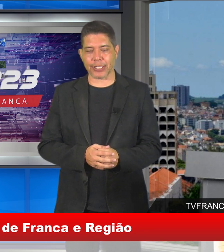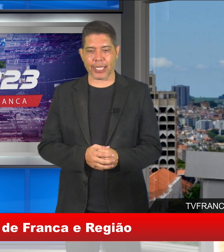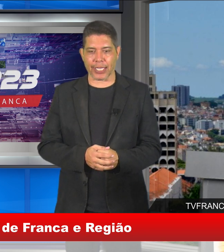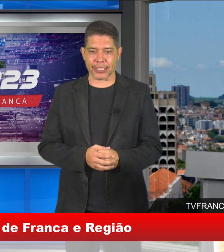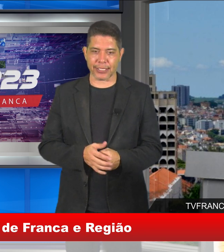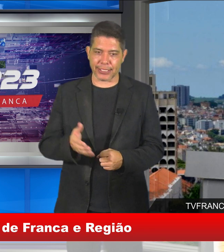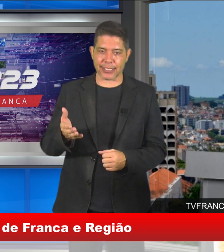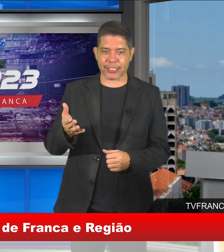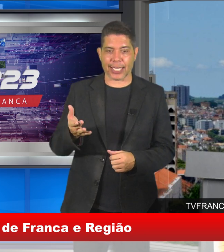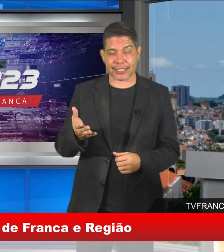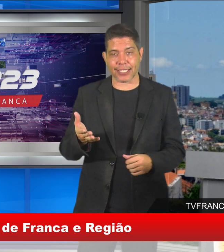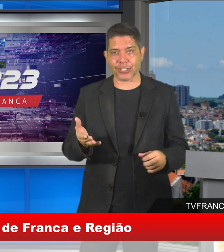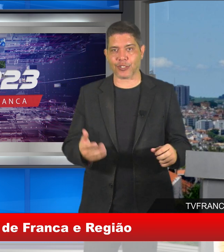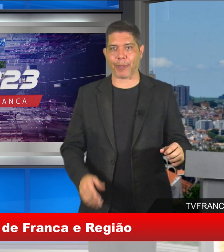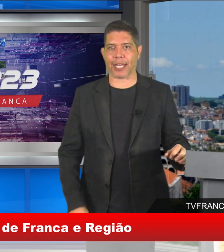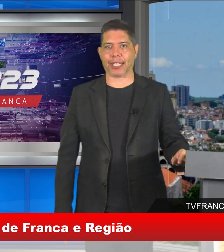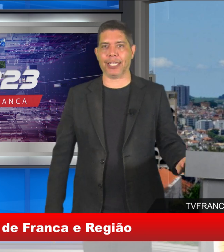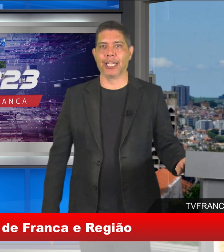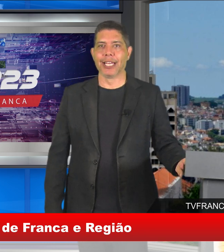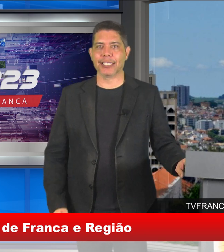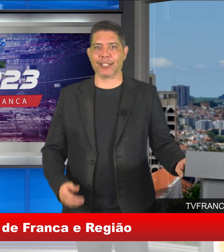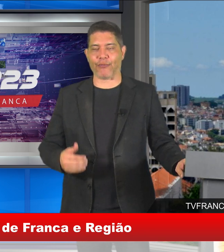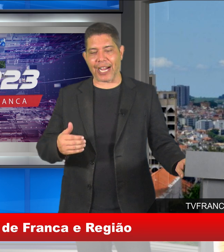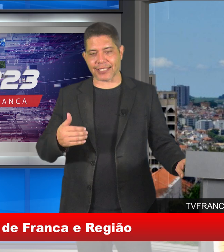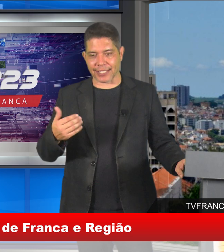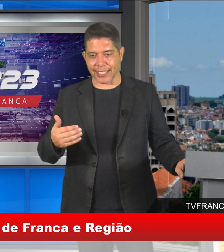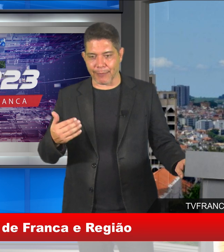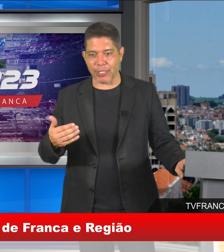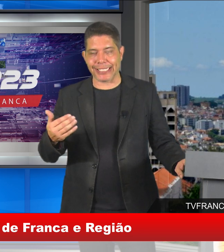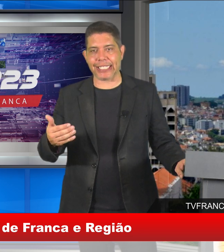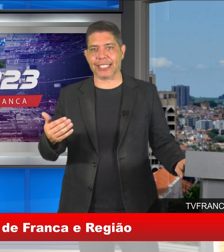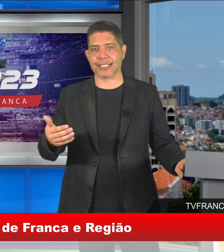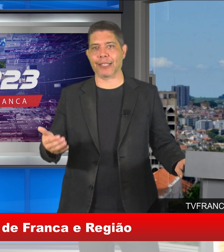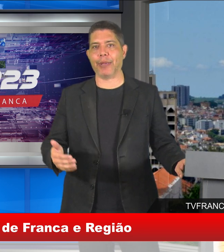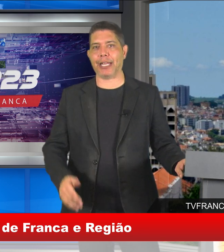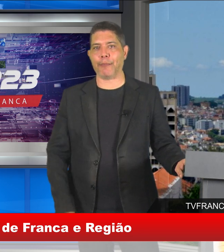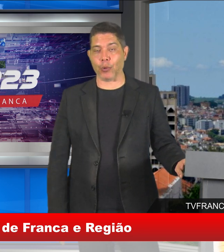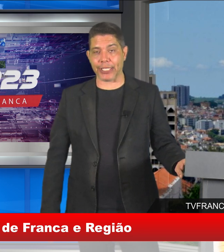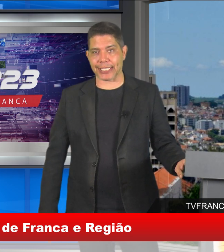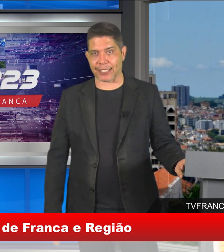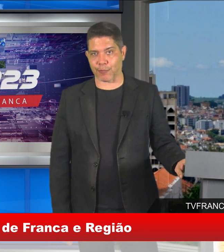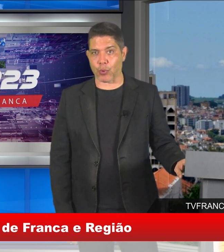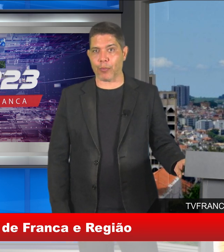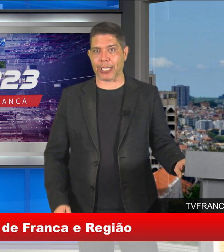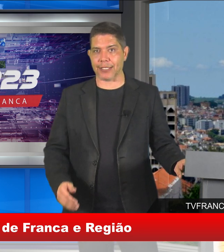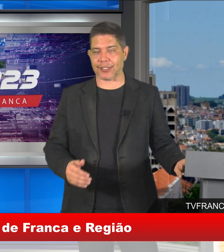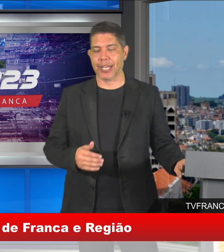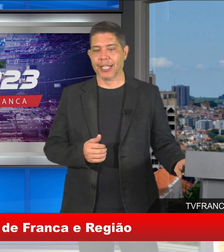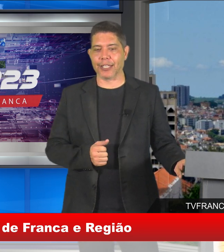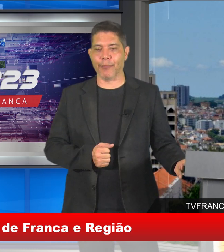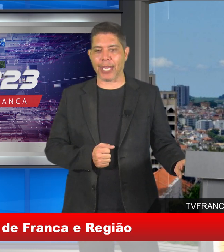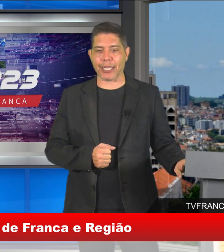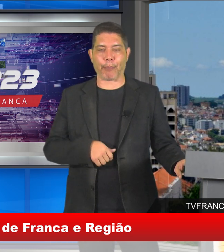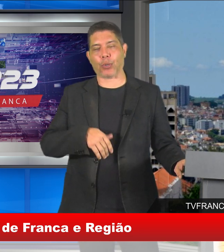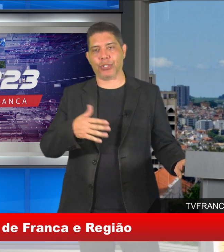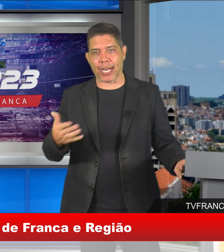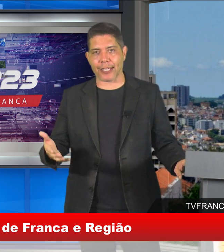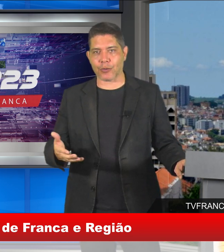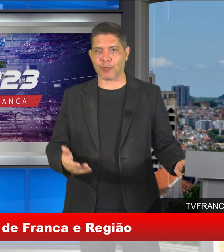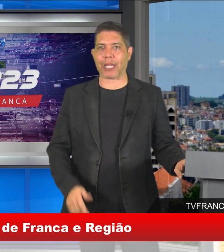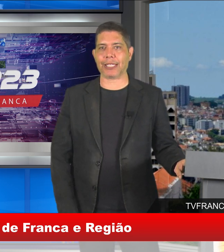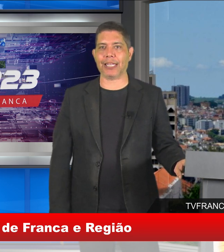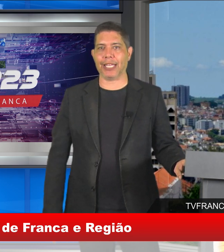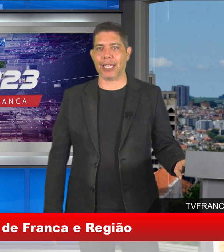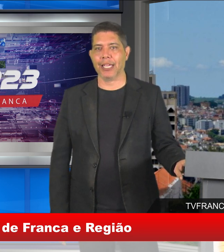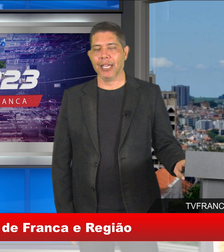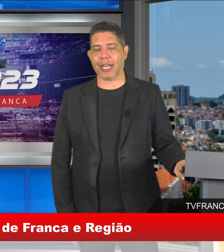de baixa renda. E assim a gente espera que se faça, né, medidas também, né, políticas públicas também, né,